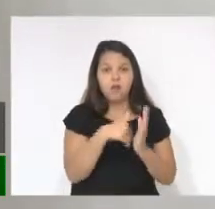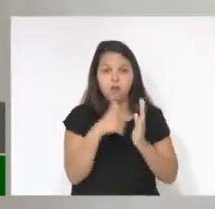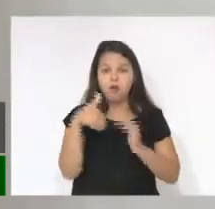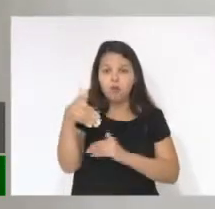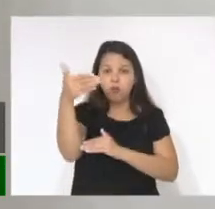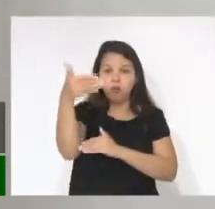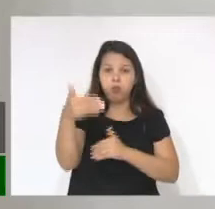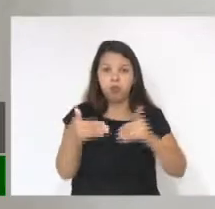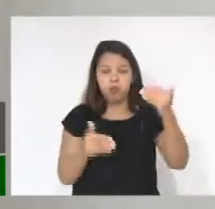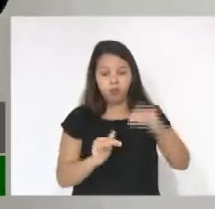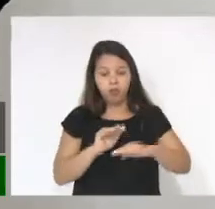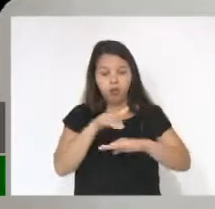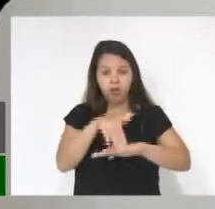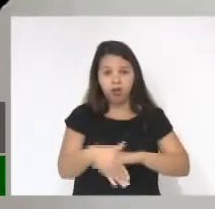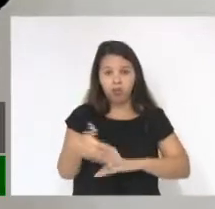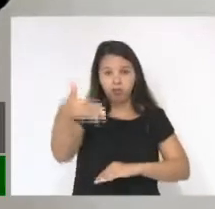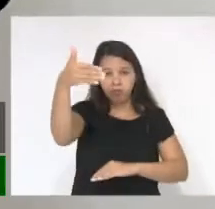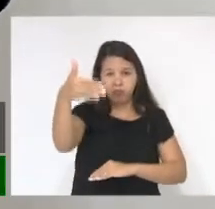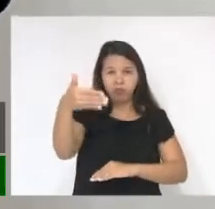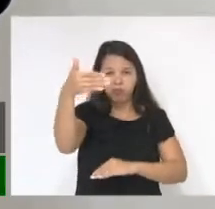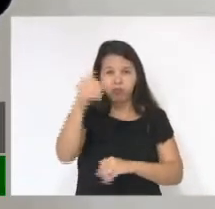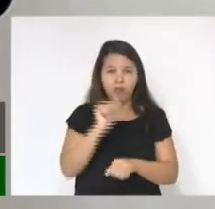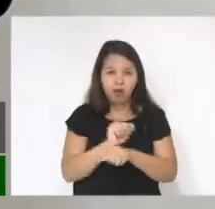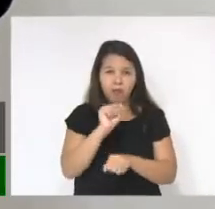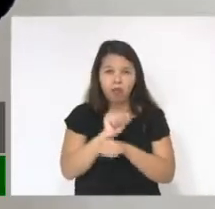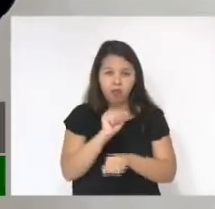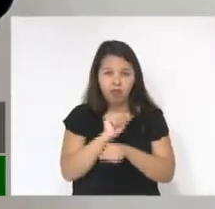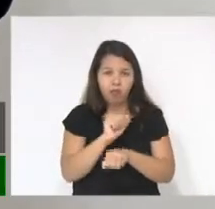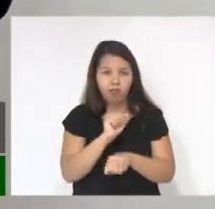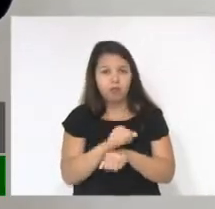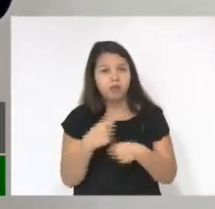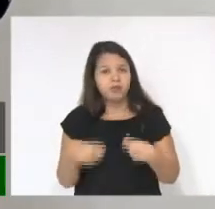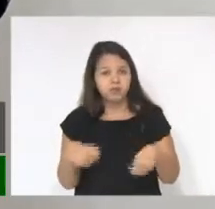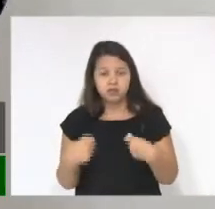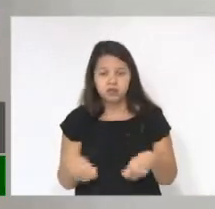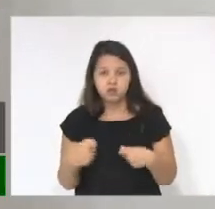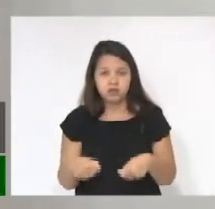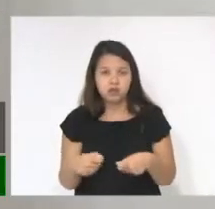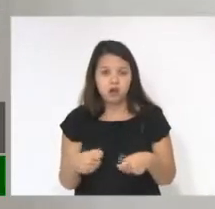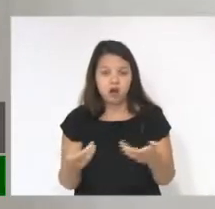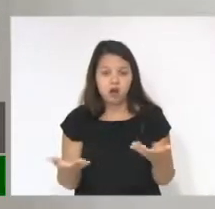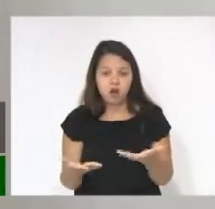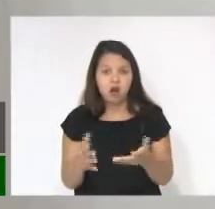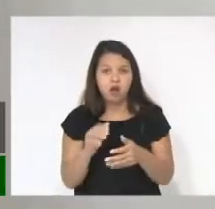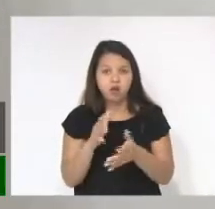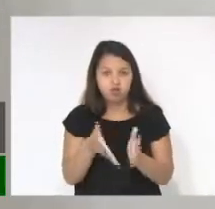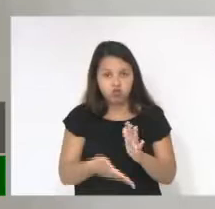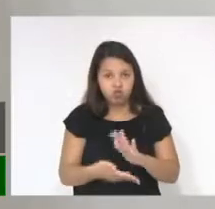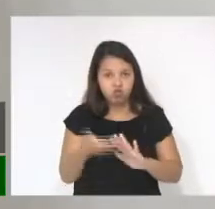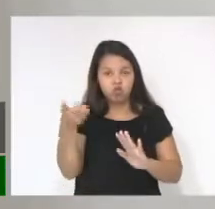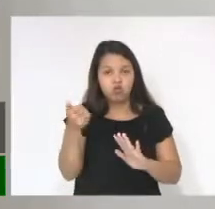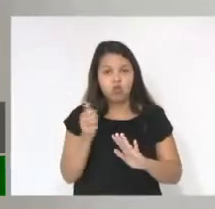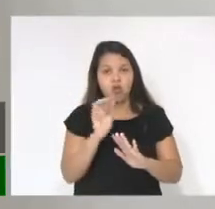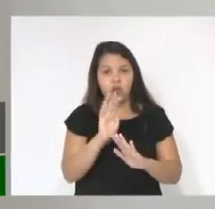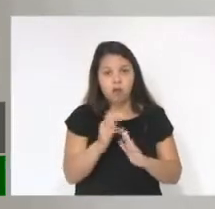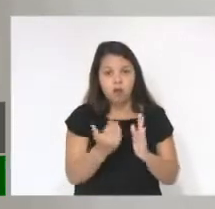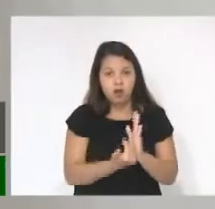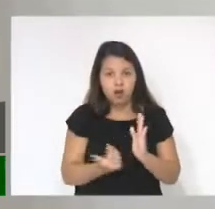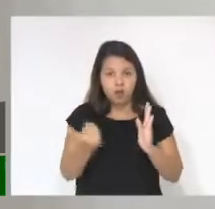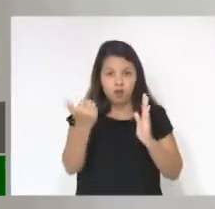lombadas eletrônicas e não aumentou em nenhum acidente. A estatística, junto com a minha